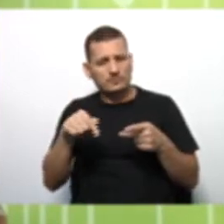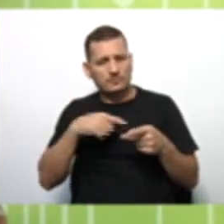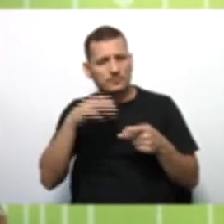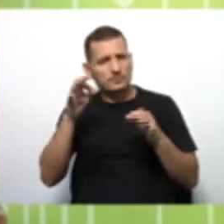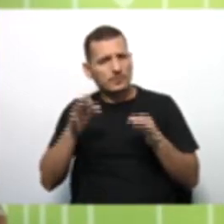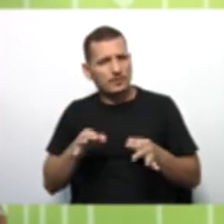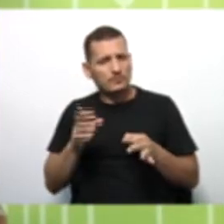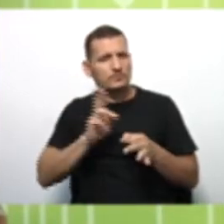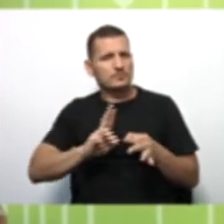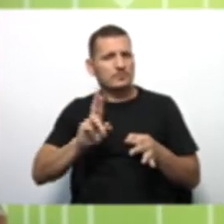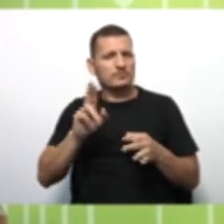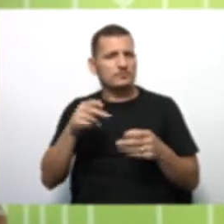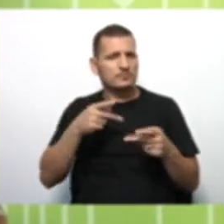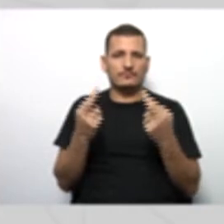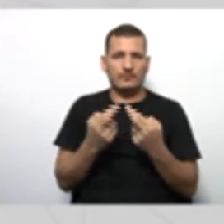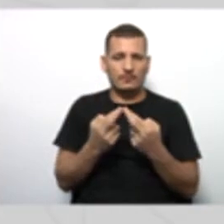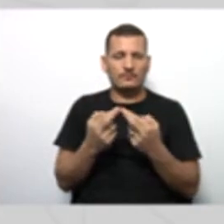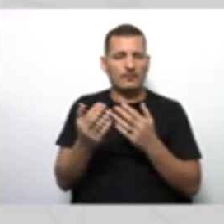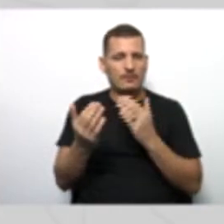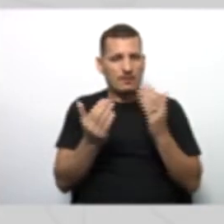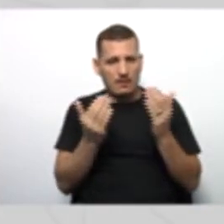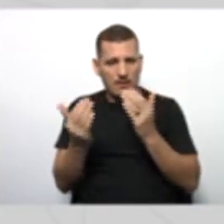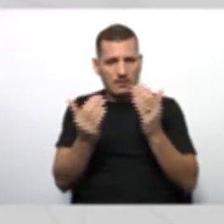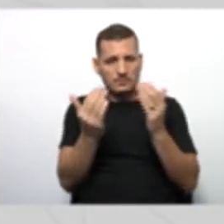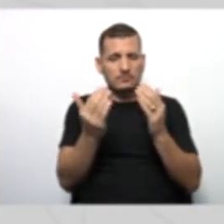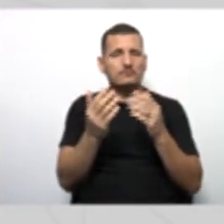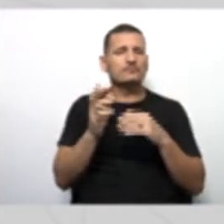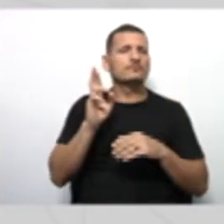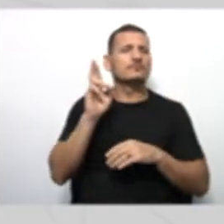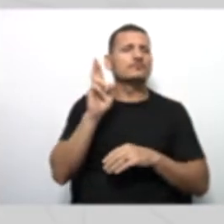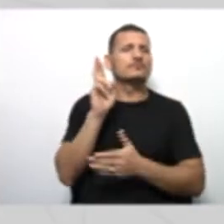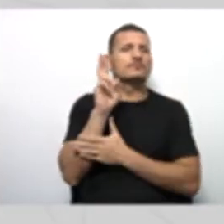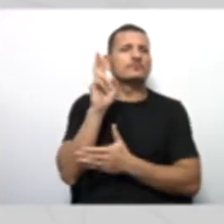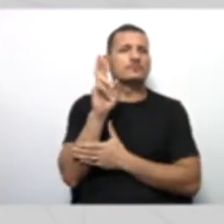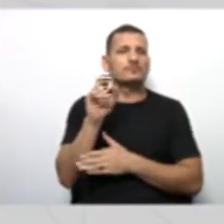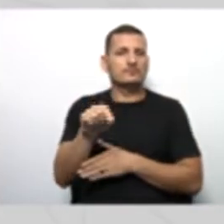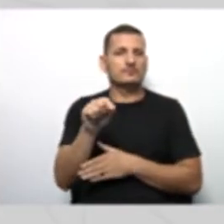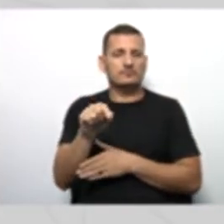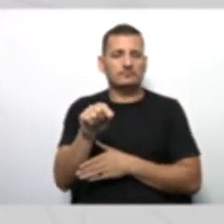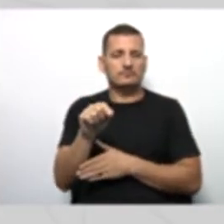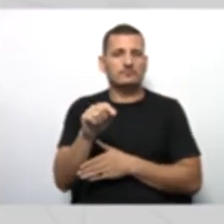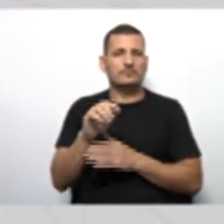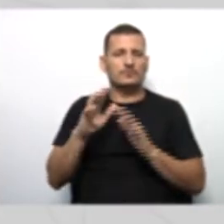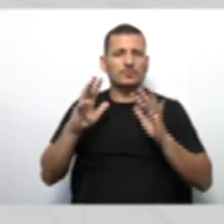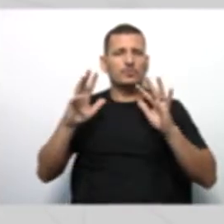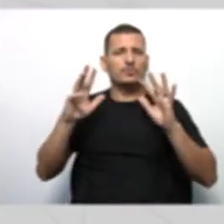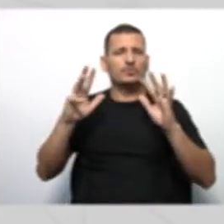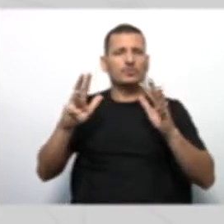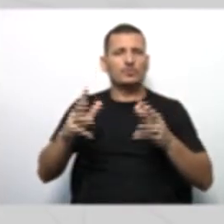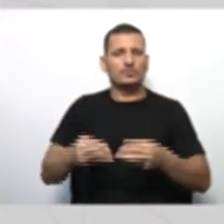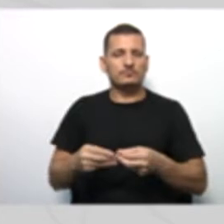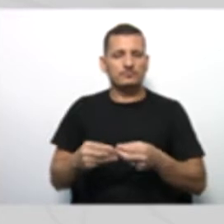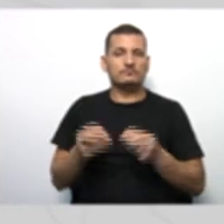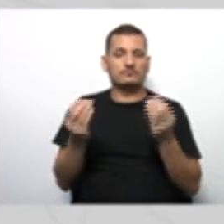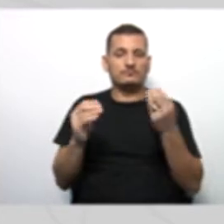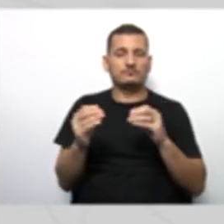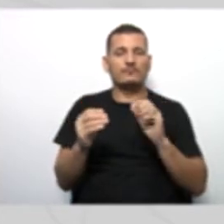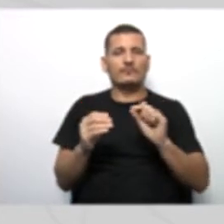no nosso projeto, isso é algo relevante ou não é algo relevante, tá? Então, com base no que foi